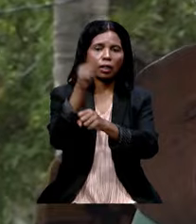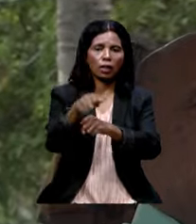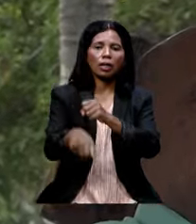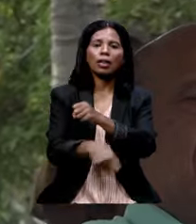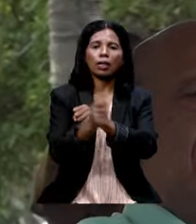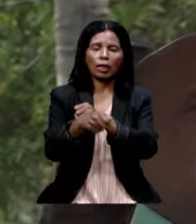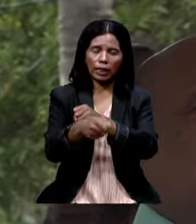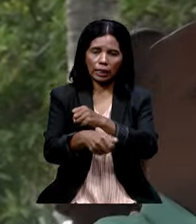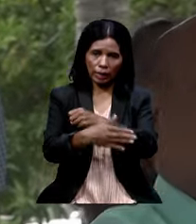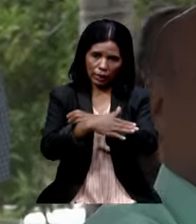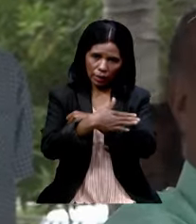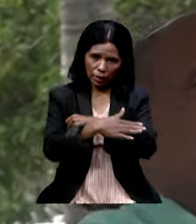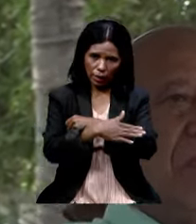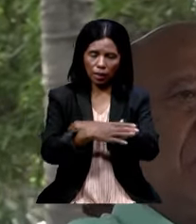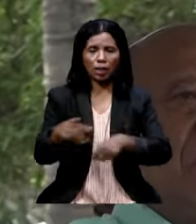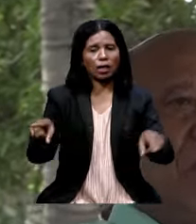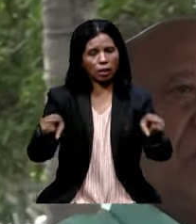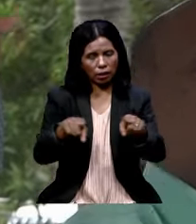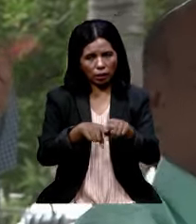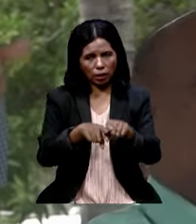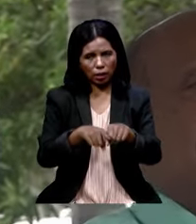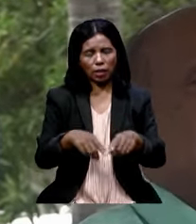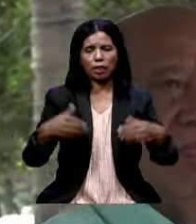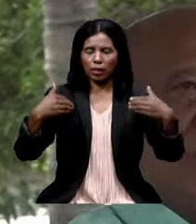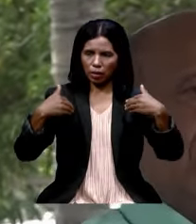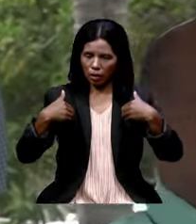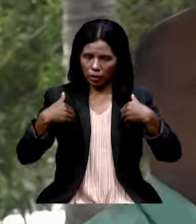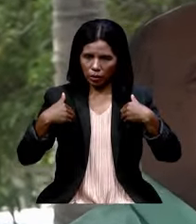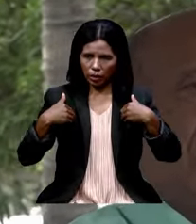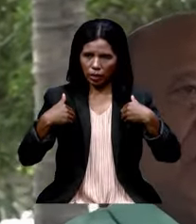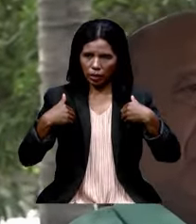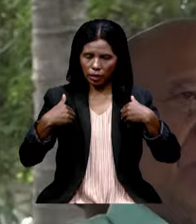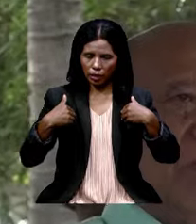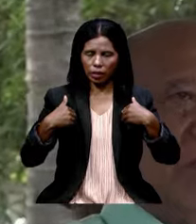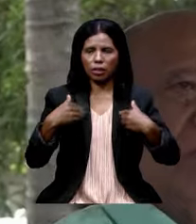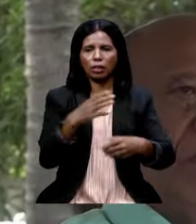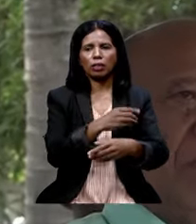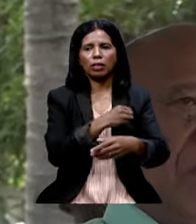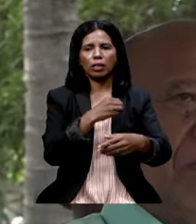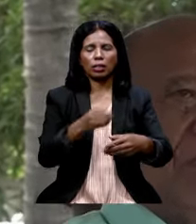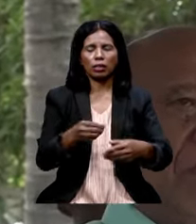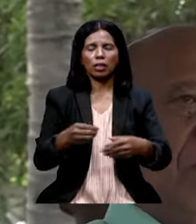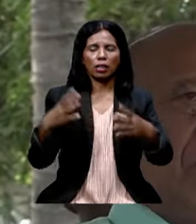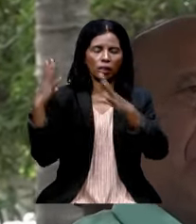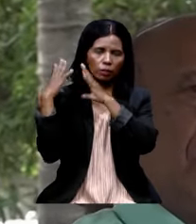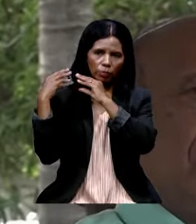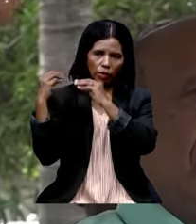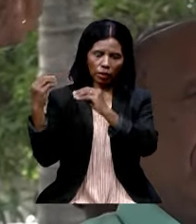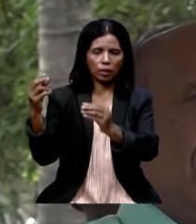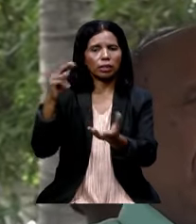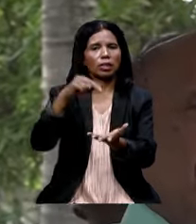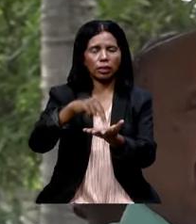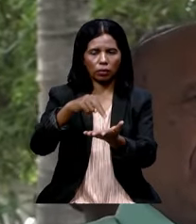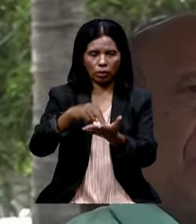kata, kita bawa ser pescadores, né? Iha ona keda natureza, experiência para